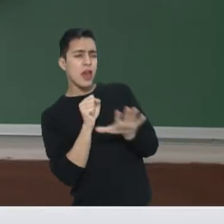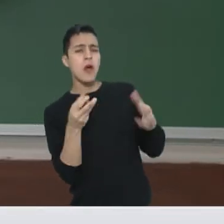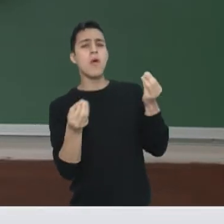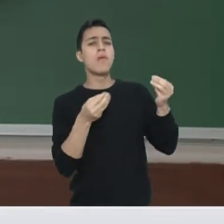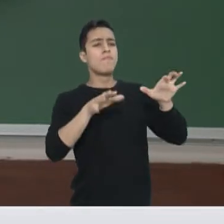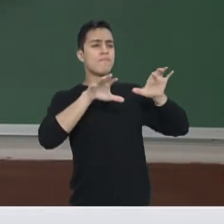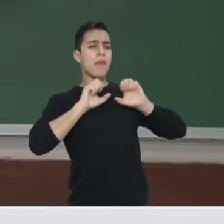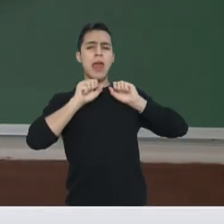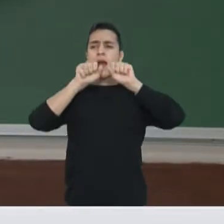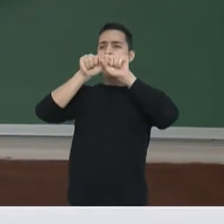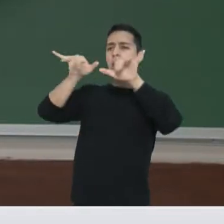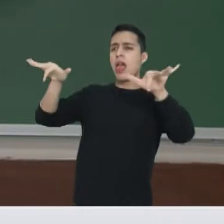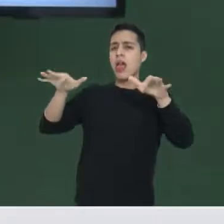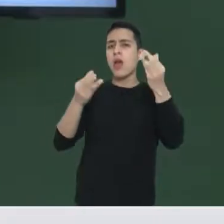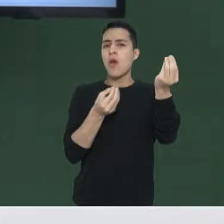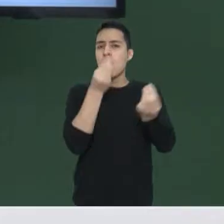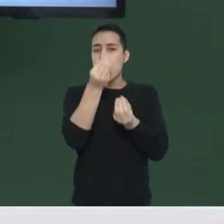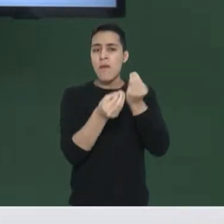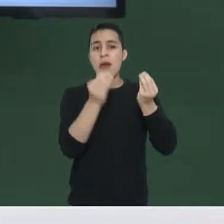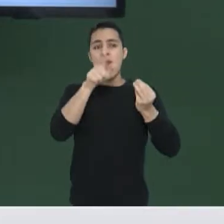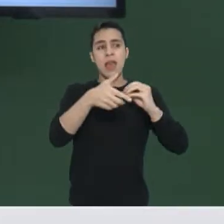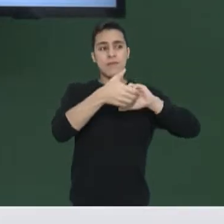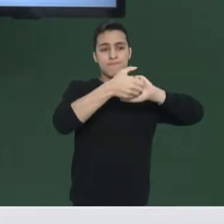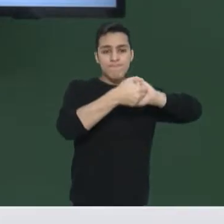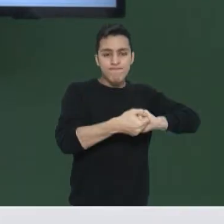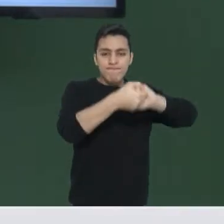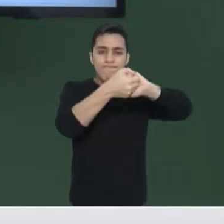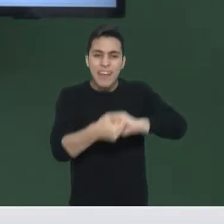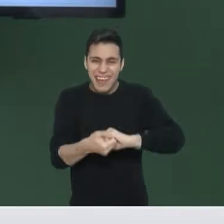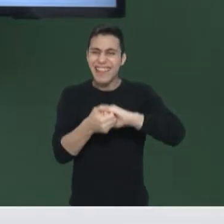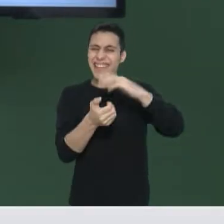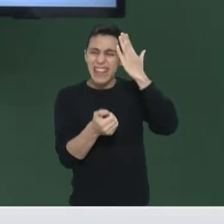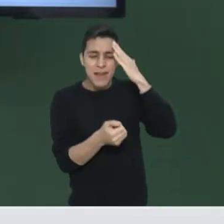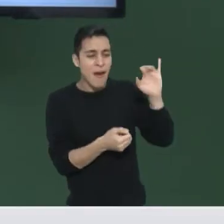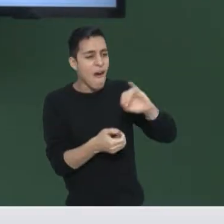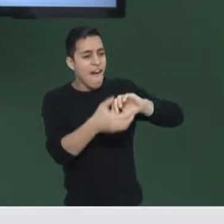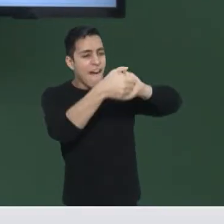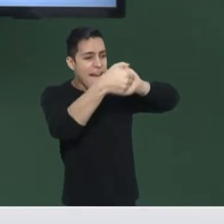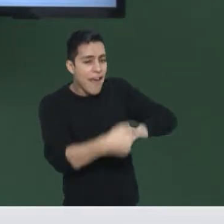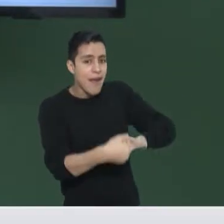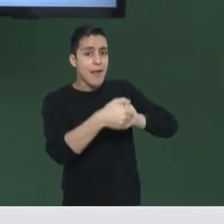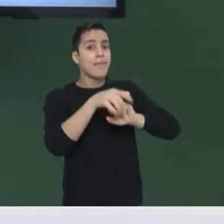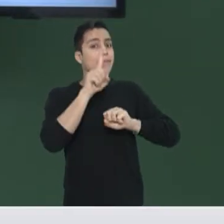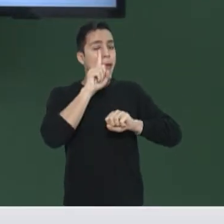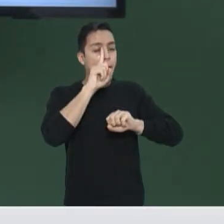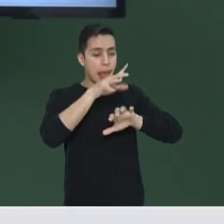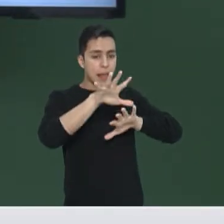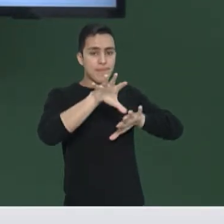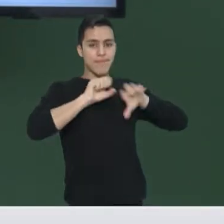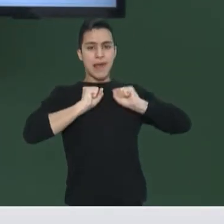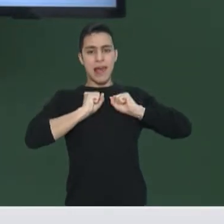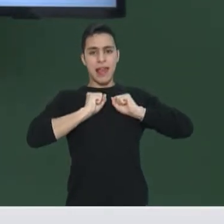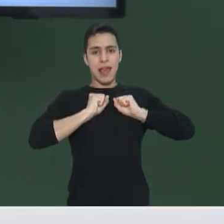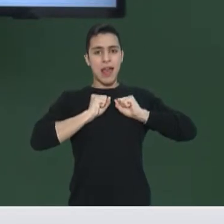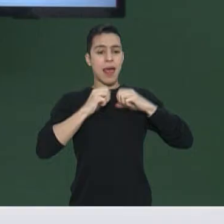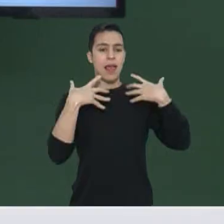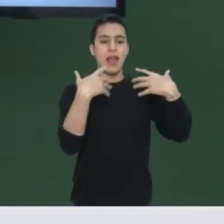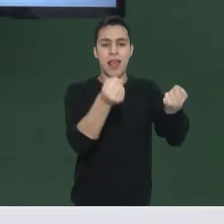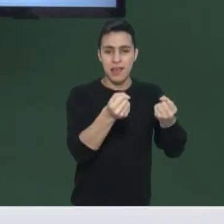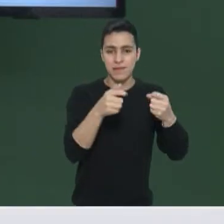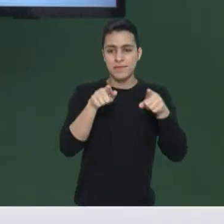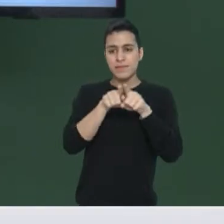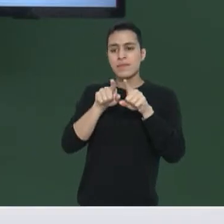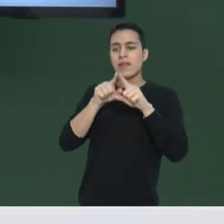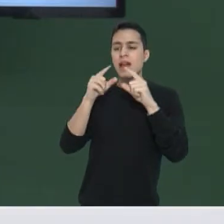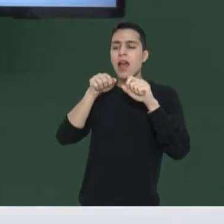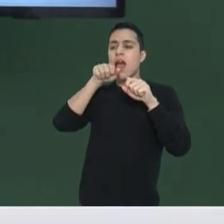transmitida pelo aperto de mão. Você vai lá e dá oi e é perigoso passar. Gotículas de